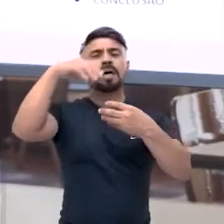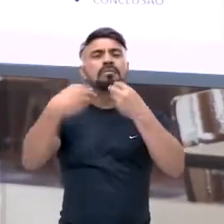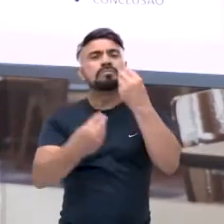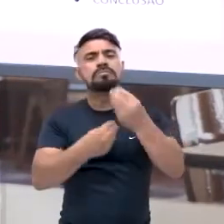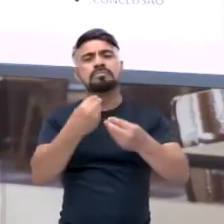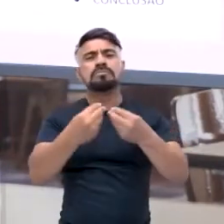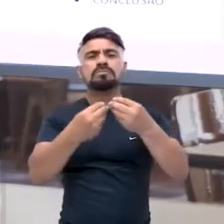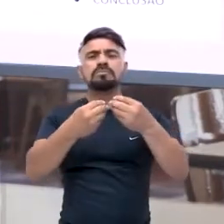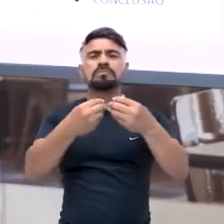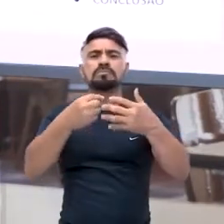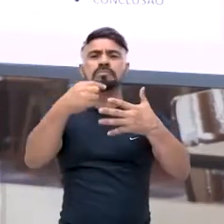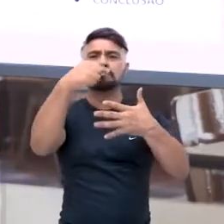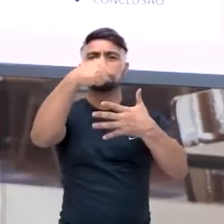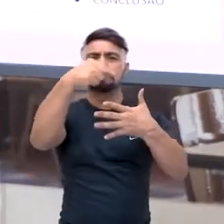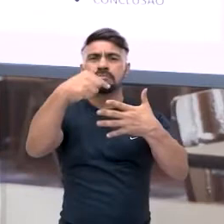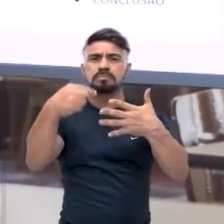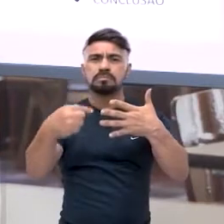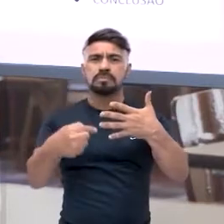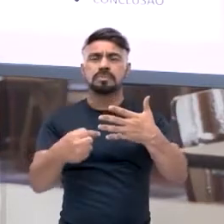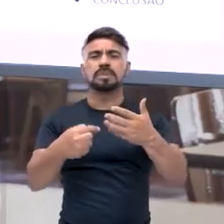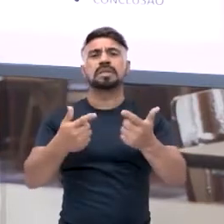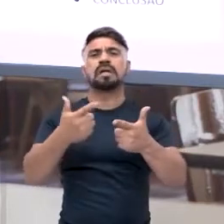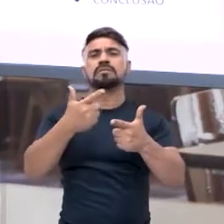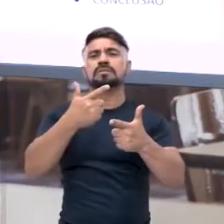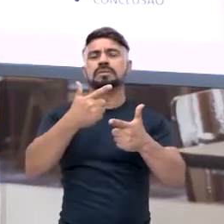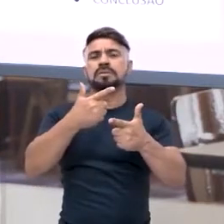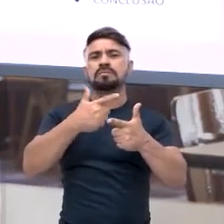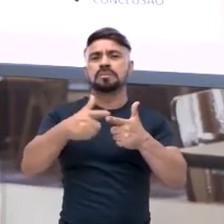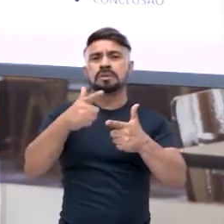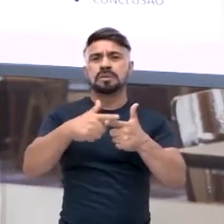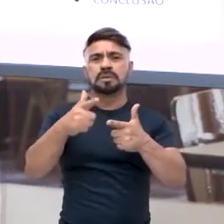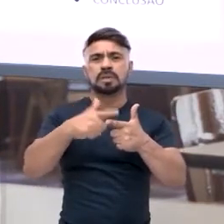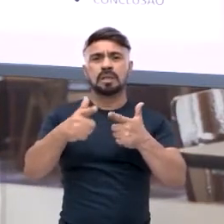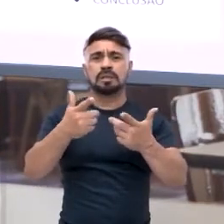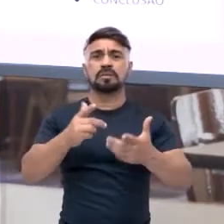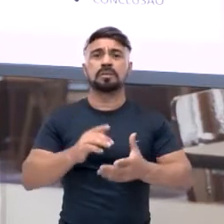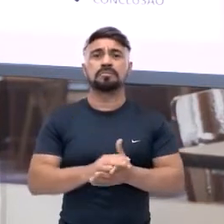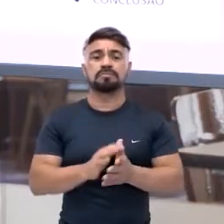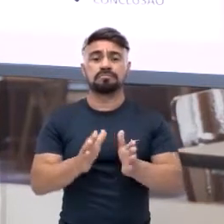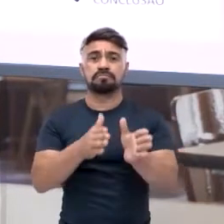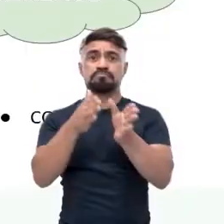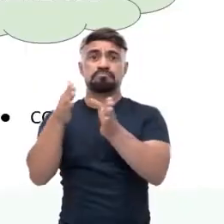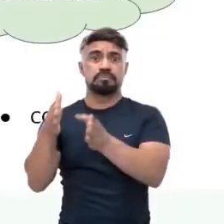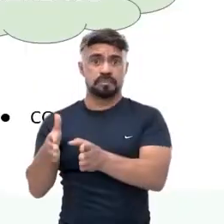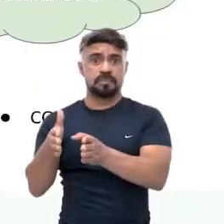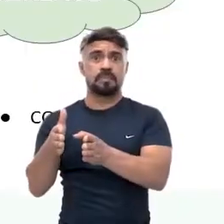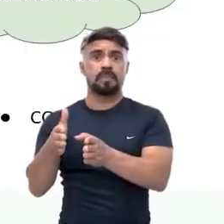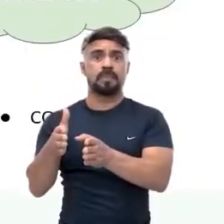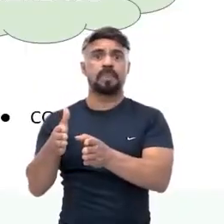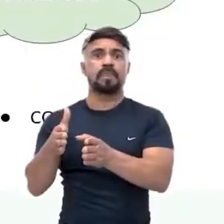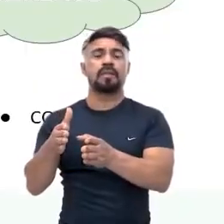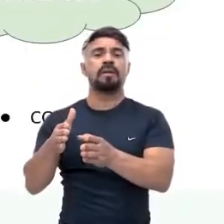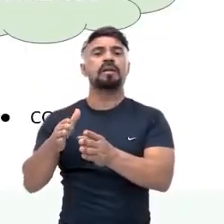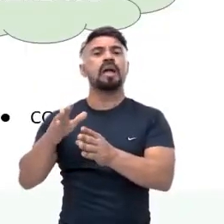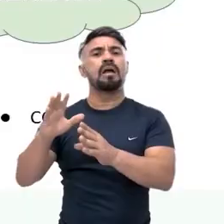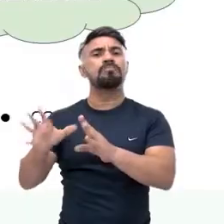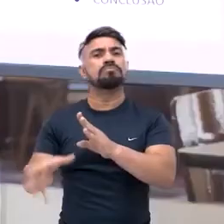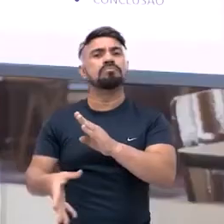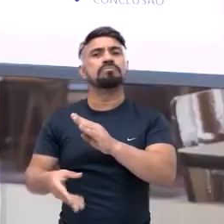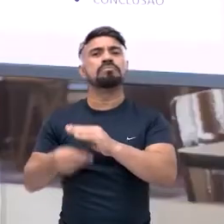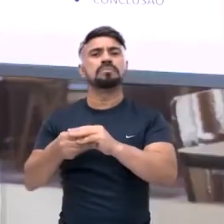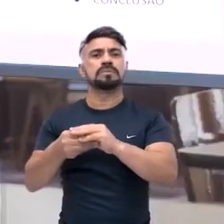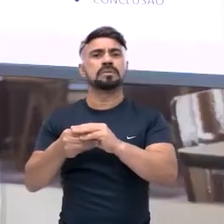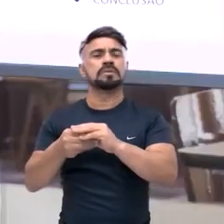no desenrolar das discussões, que é o que nós estamos chamando de conflito, e nós vamos ter o